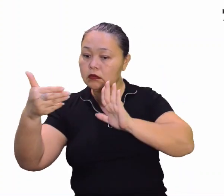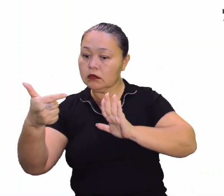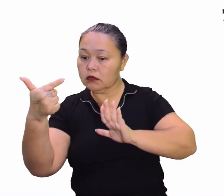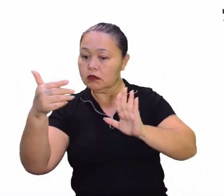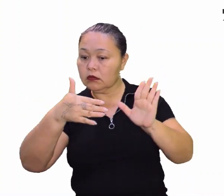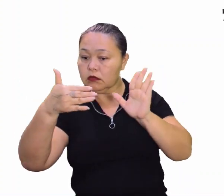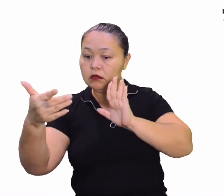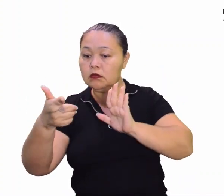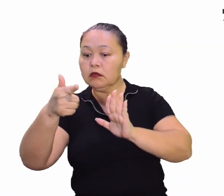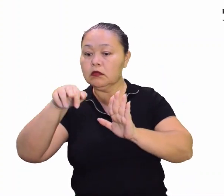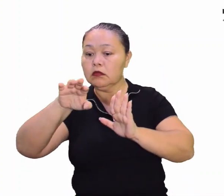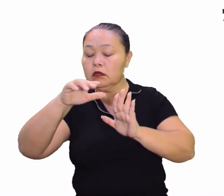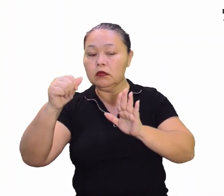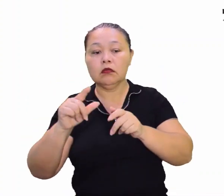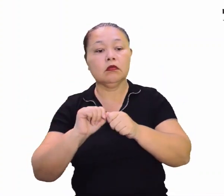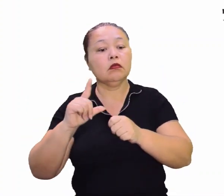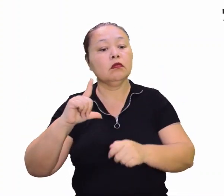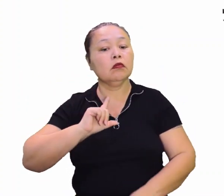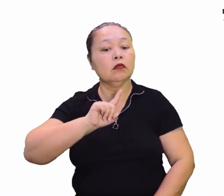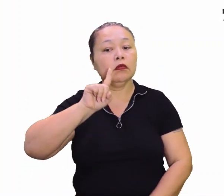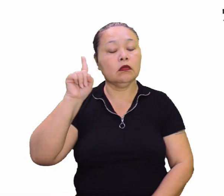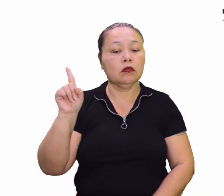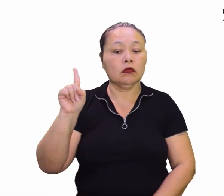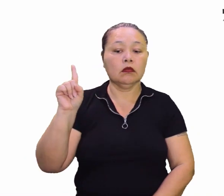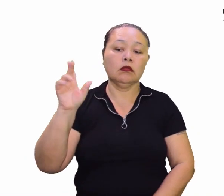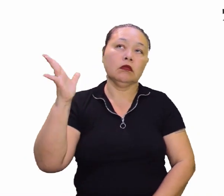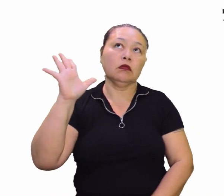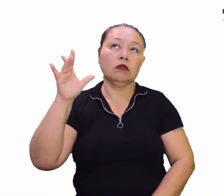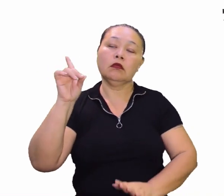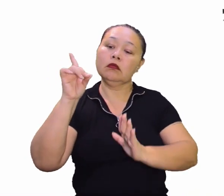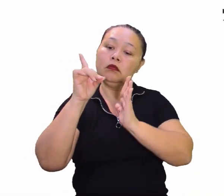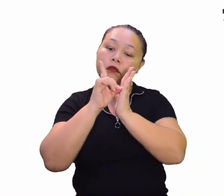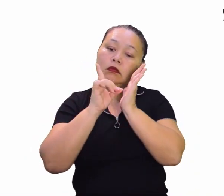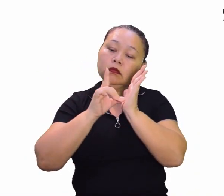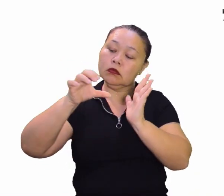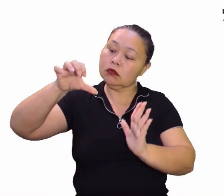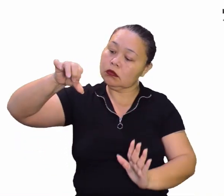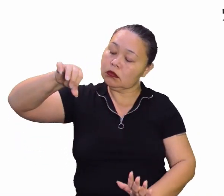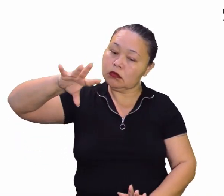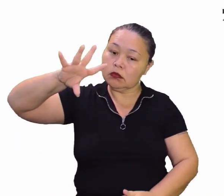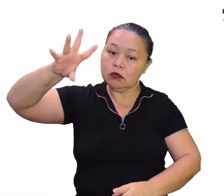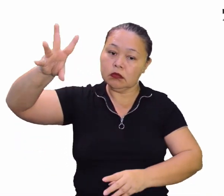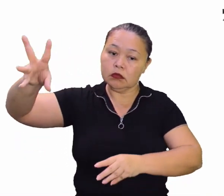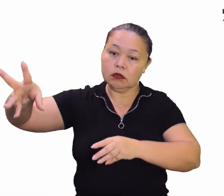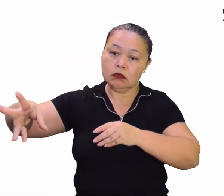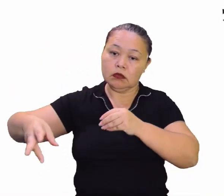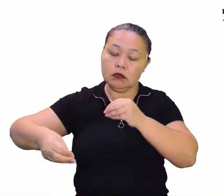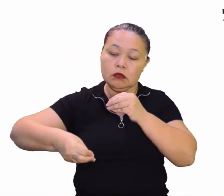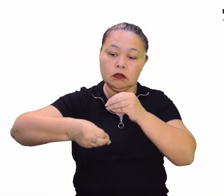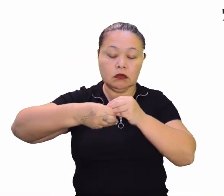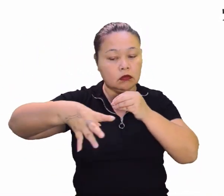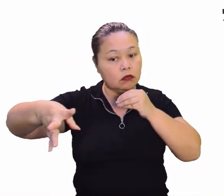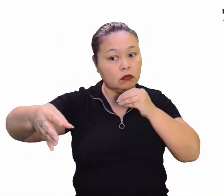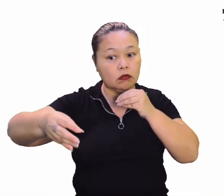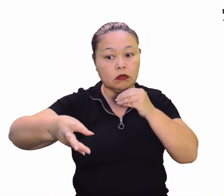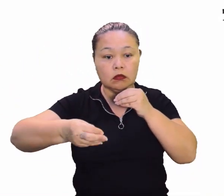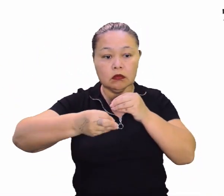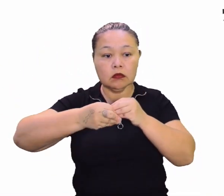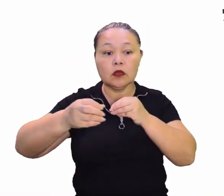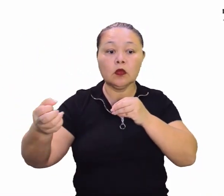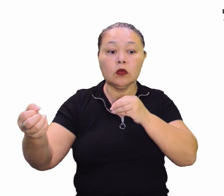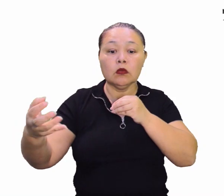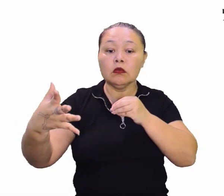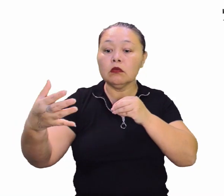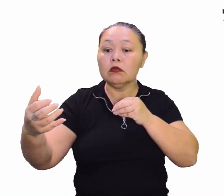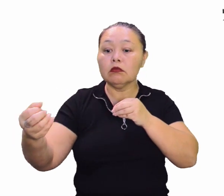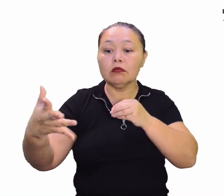asiáticos. Ok? Lá na década de 90, apareceu agora novos tigres asiáticos.